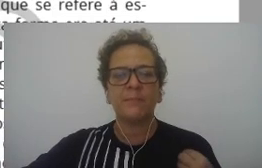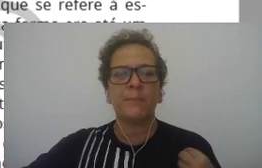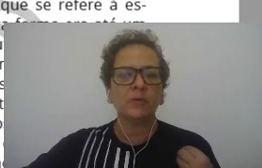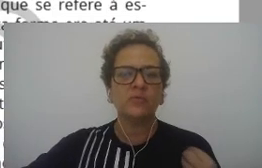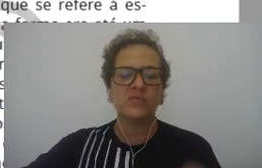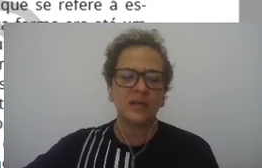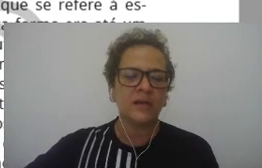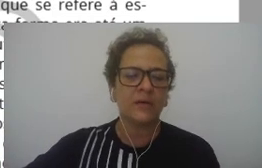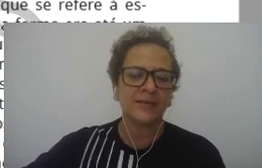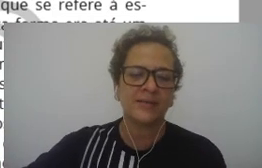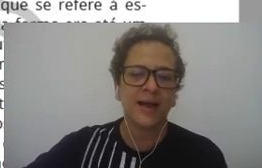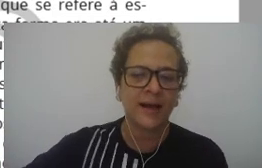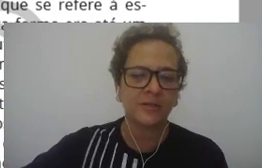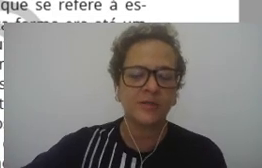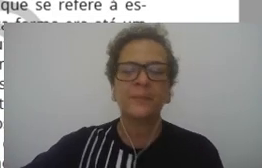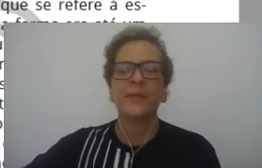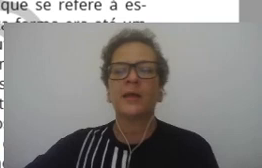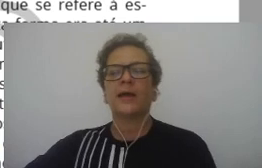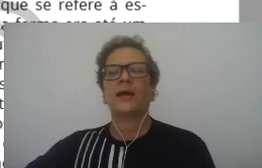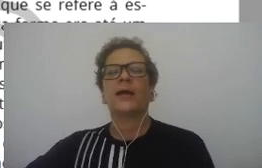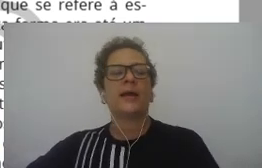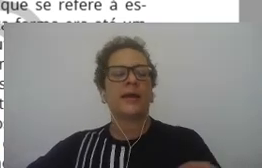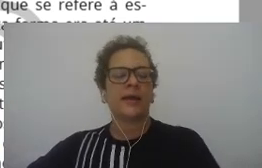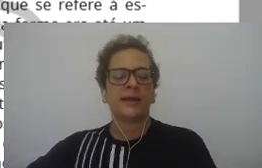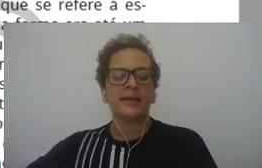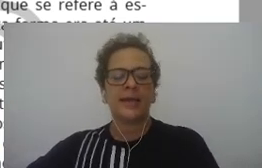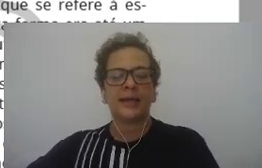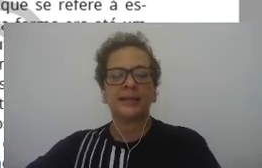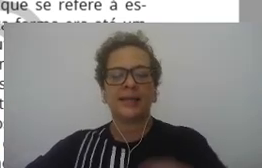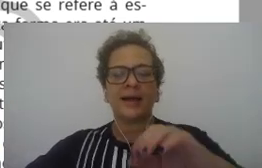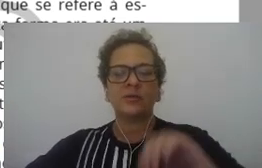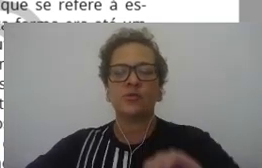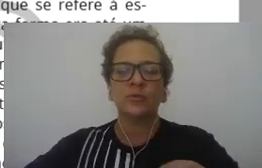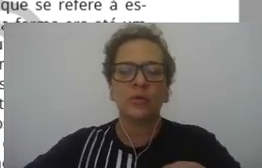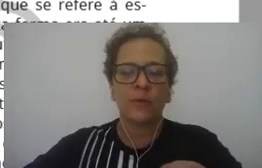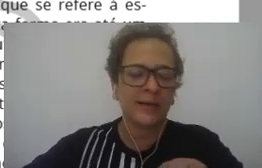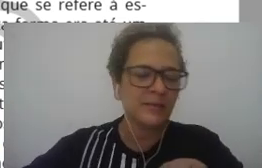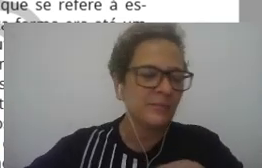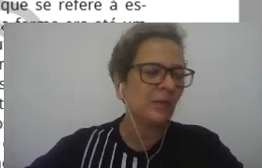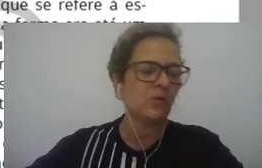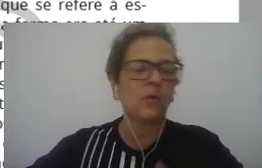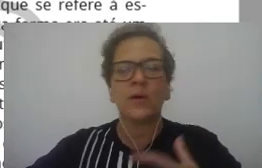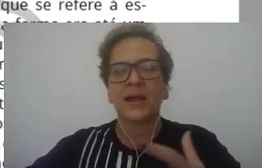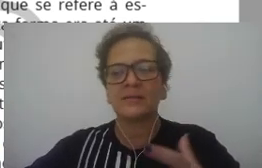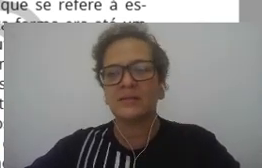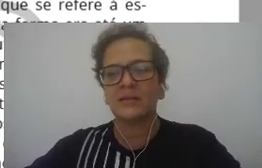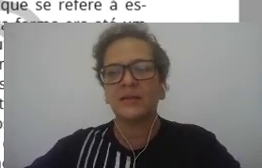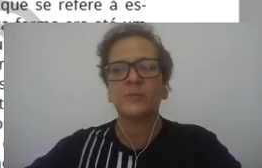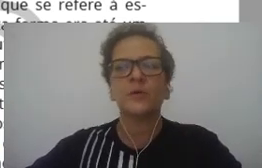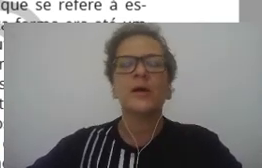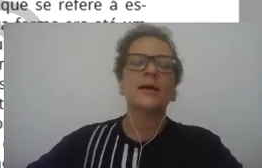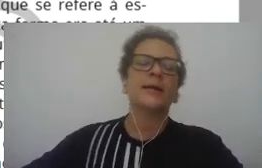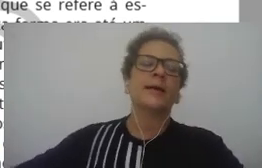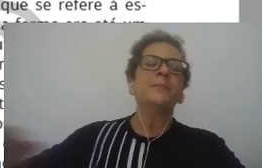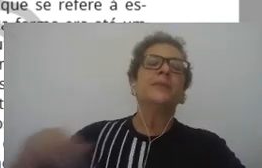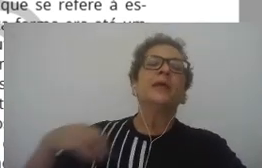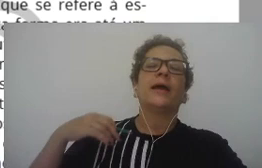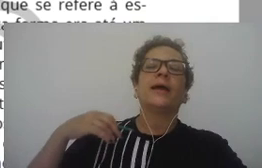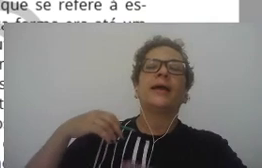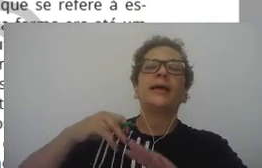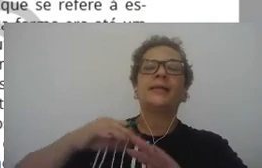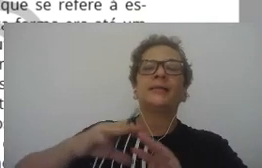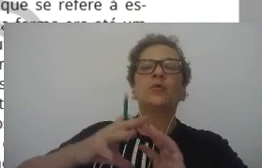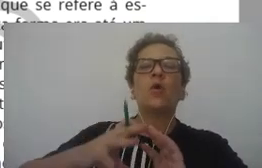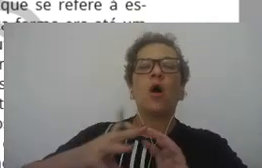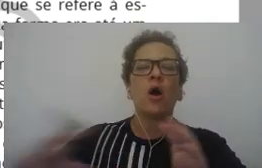artistas que produziram essa arte e ela tá junto com o renascimento com o classicismo né